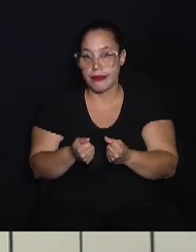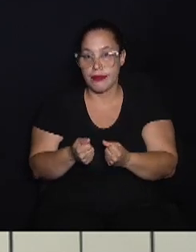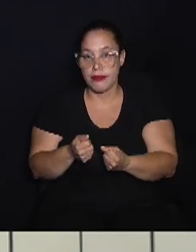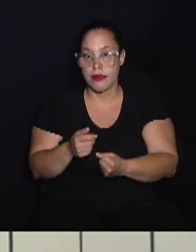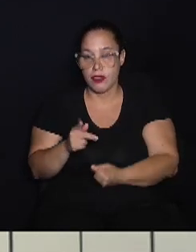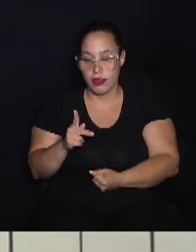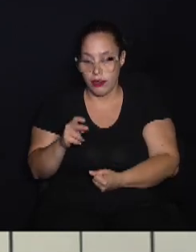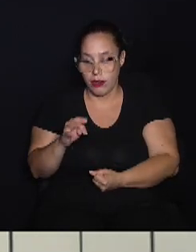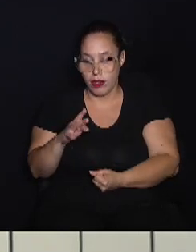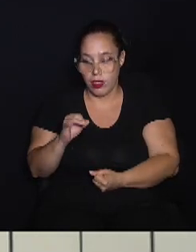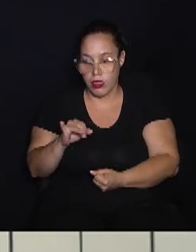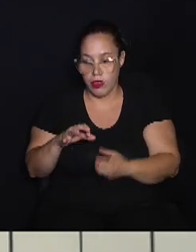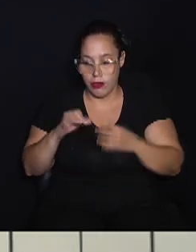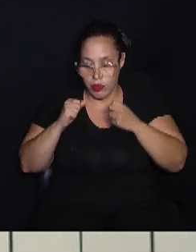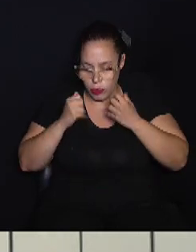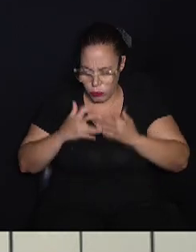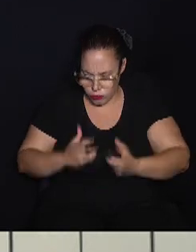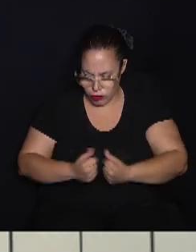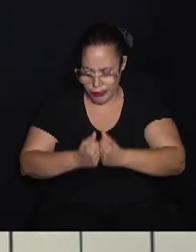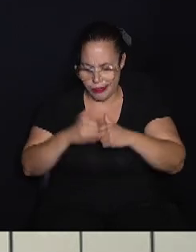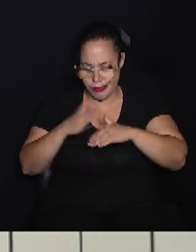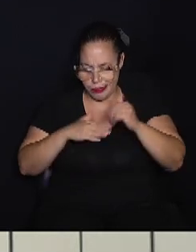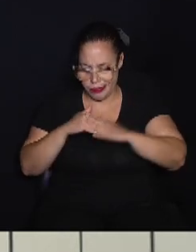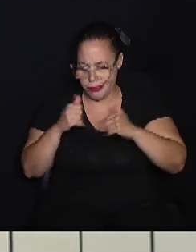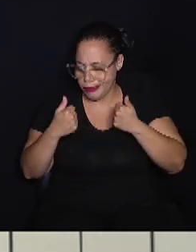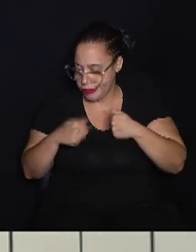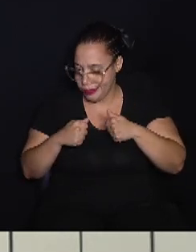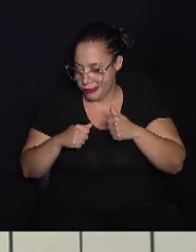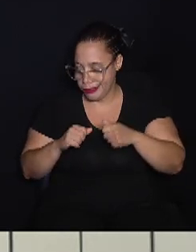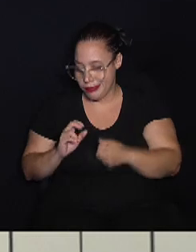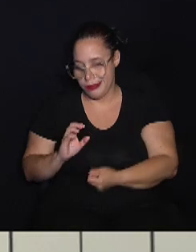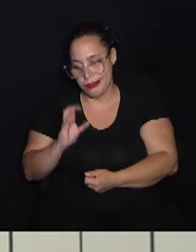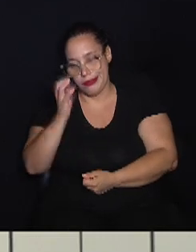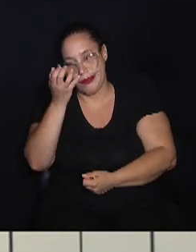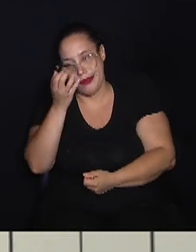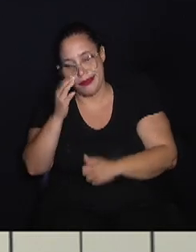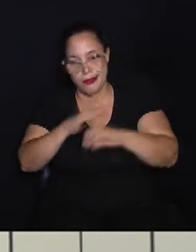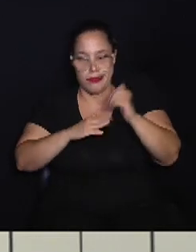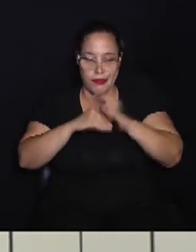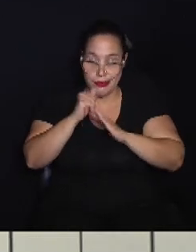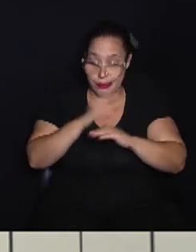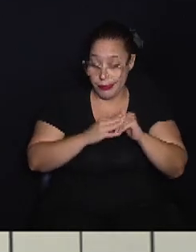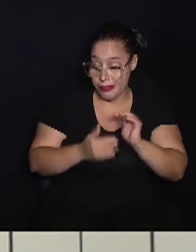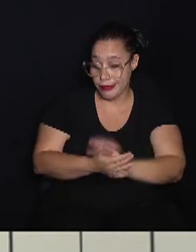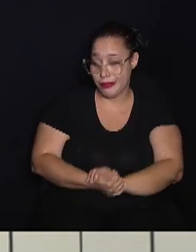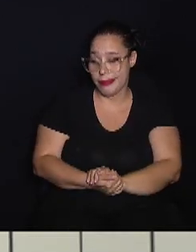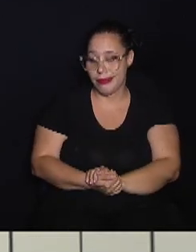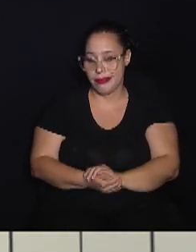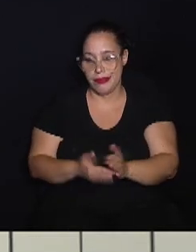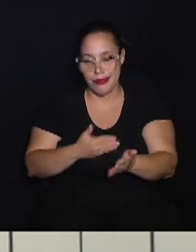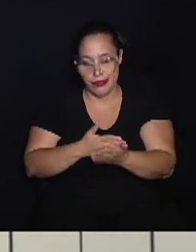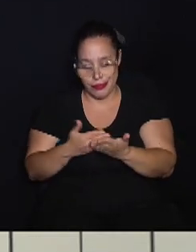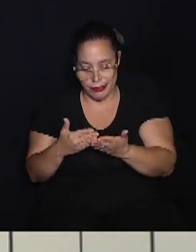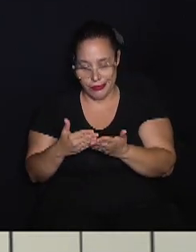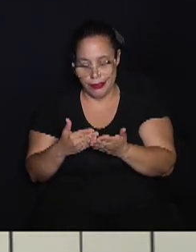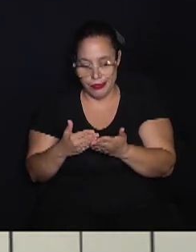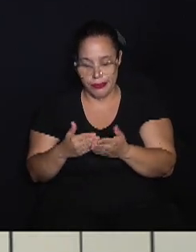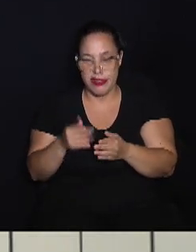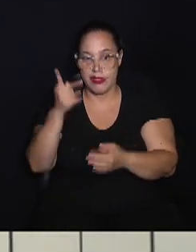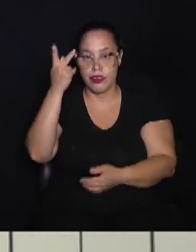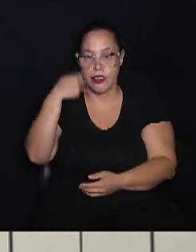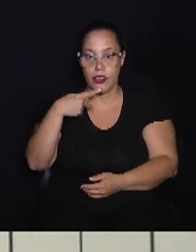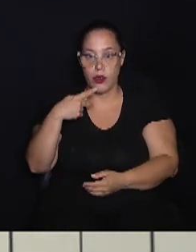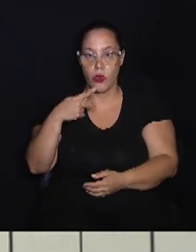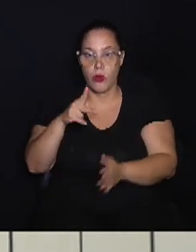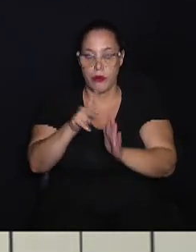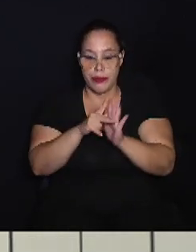kit completo com todos os materiais necessários para a realização das atividades e para dar início aos próprios